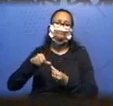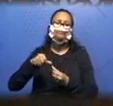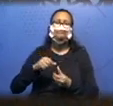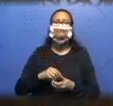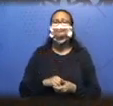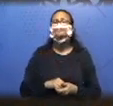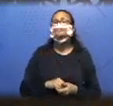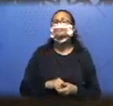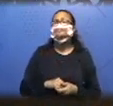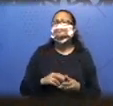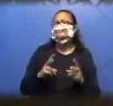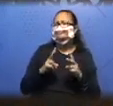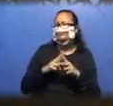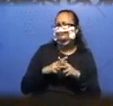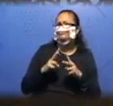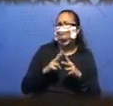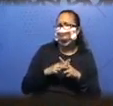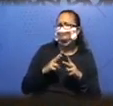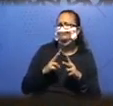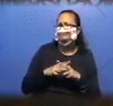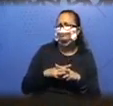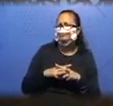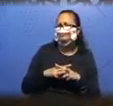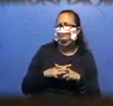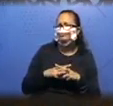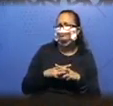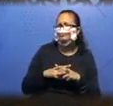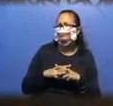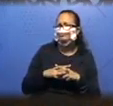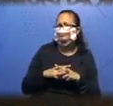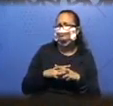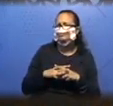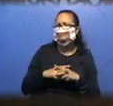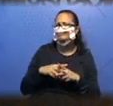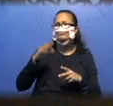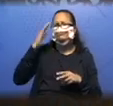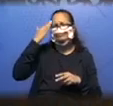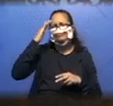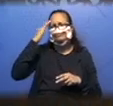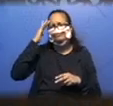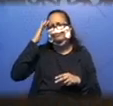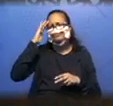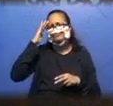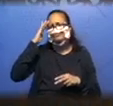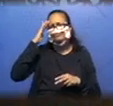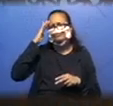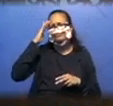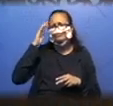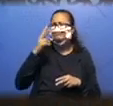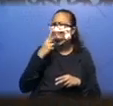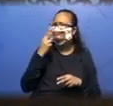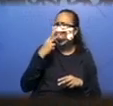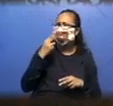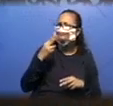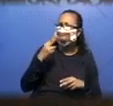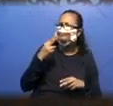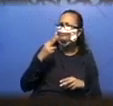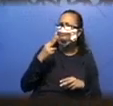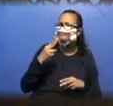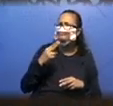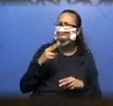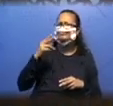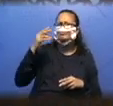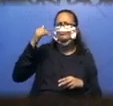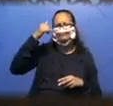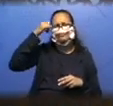tá? Eles tiveram umas desavenças ali, onde iam passar essa linha imaginária, igual cerca de fazenda. Não, um pouquinho para cá, um